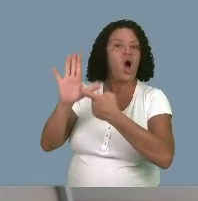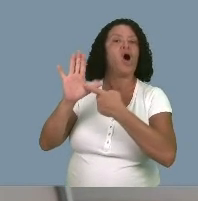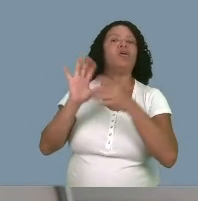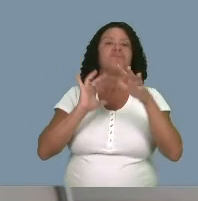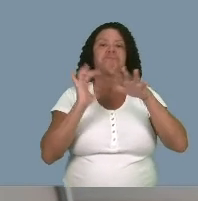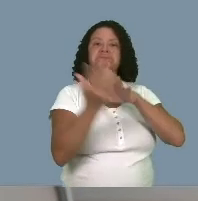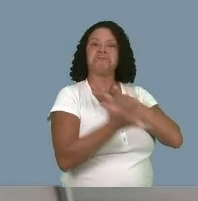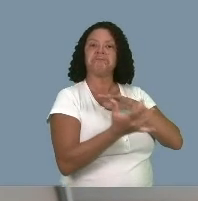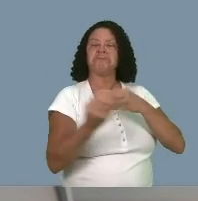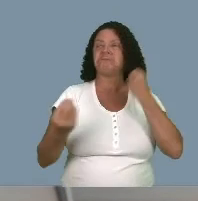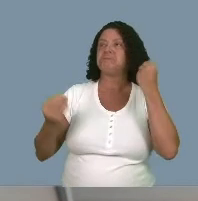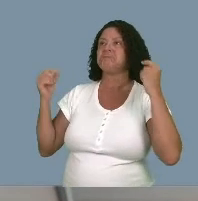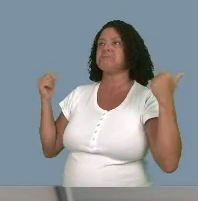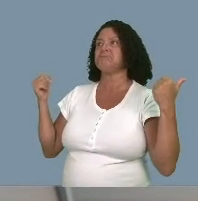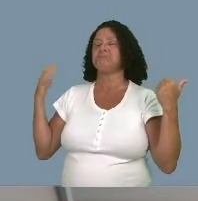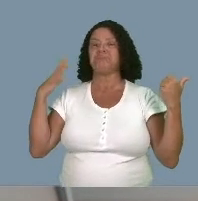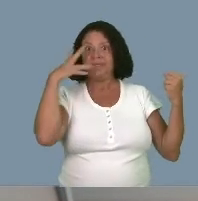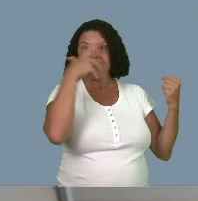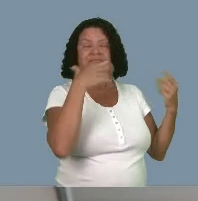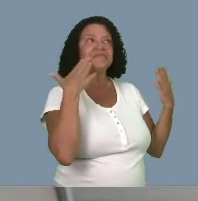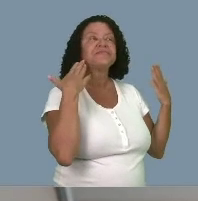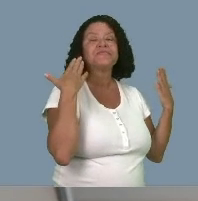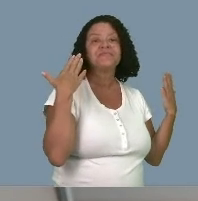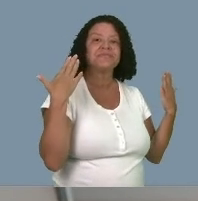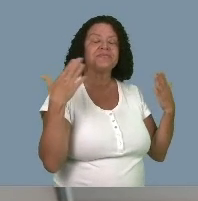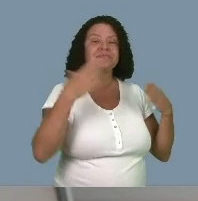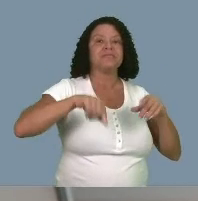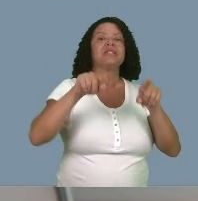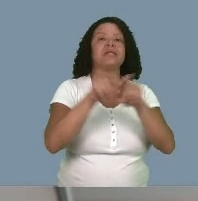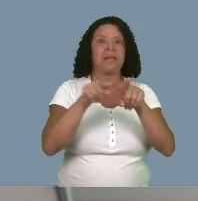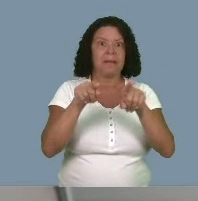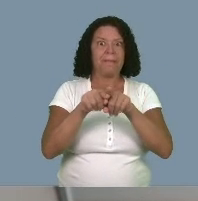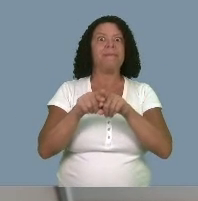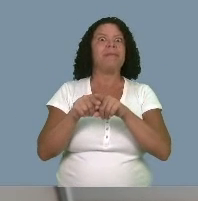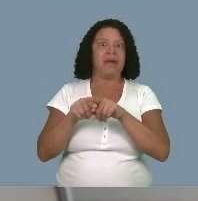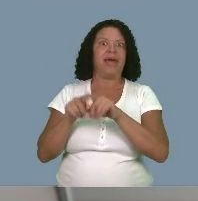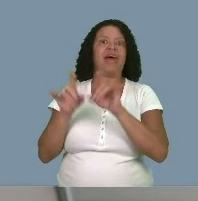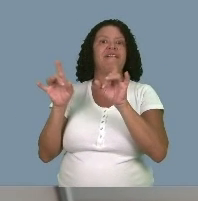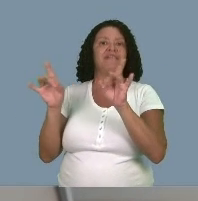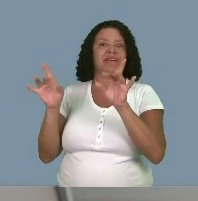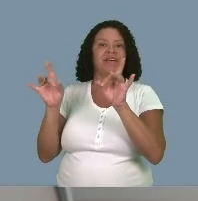de sucesso, de beleza, que a gente, né, tenta vender para o outro.